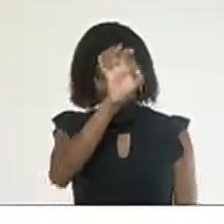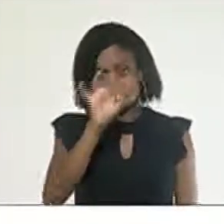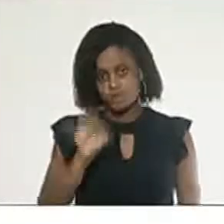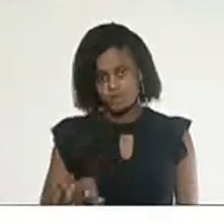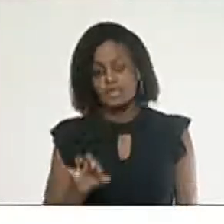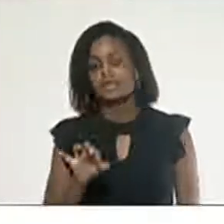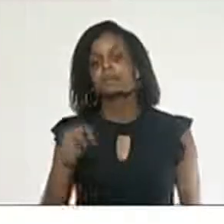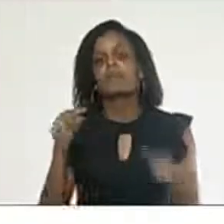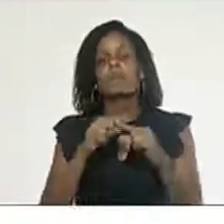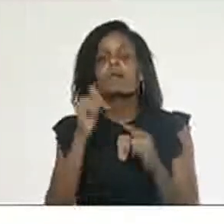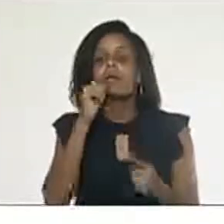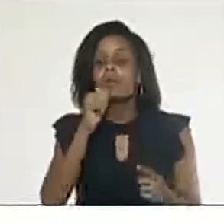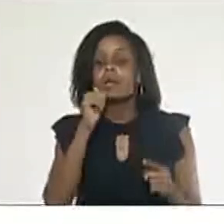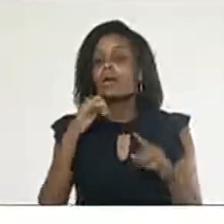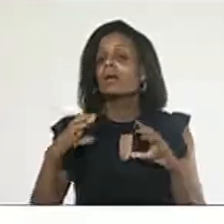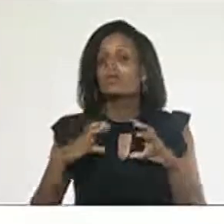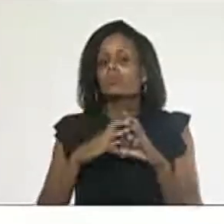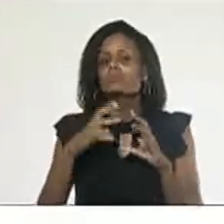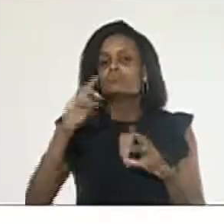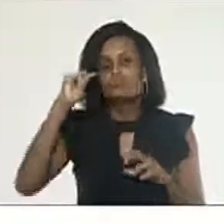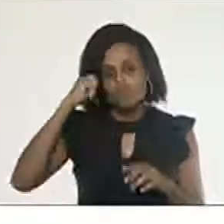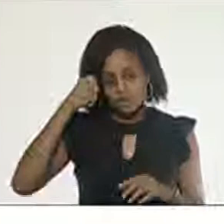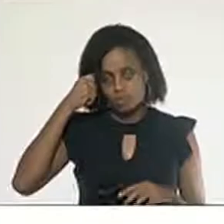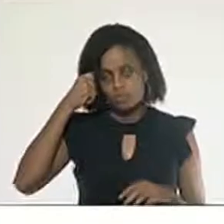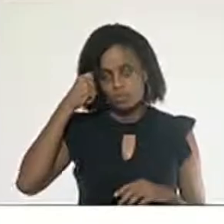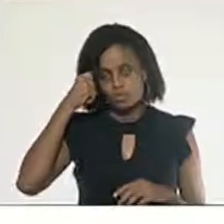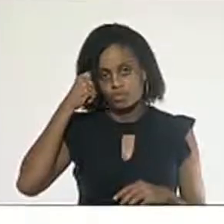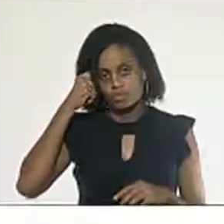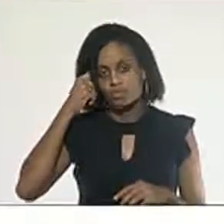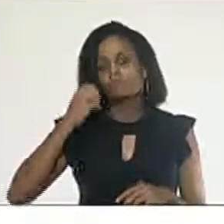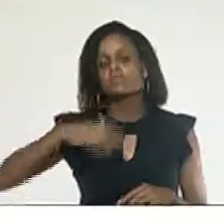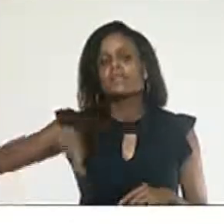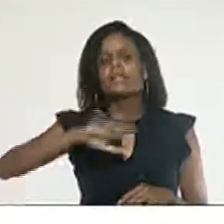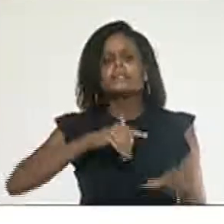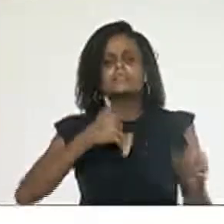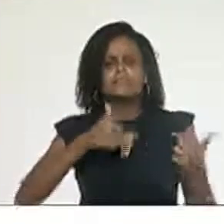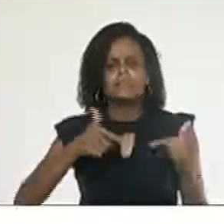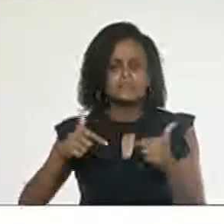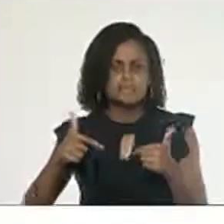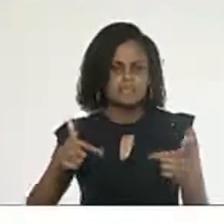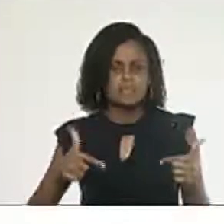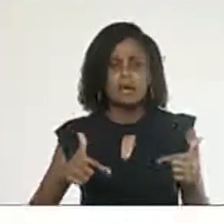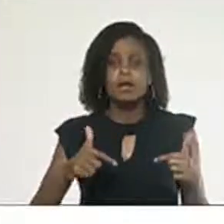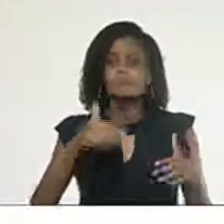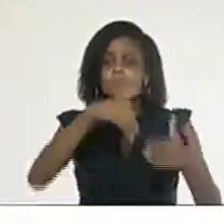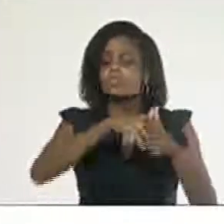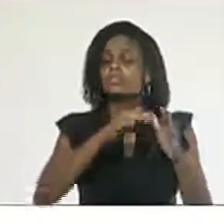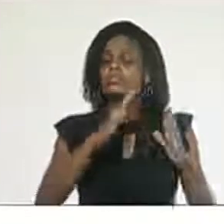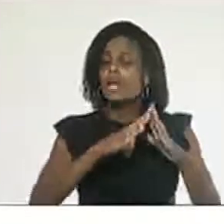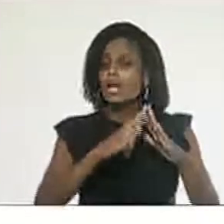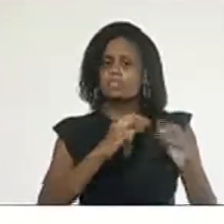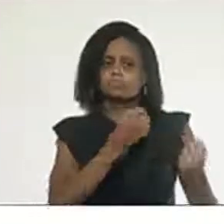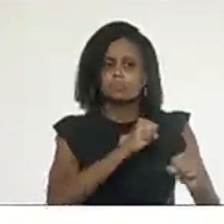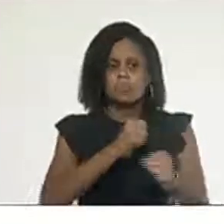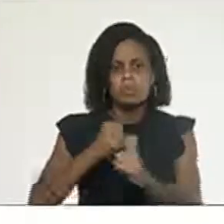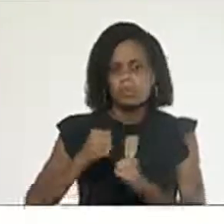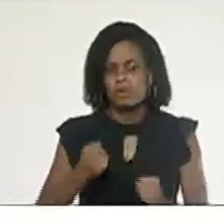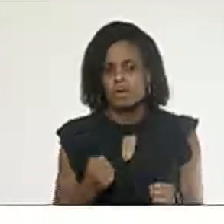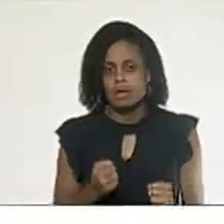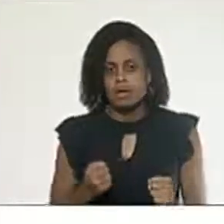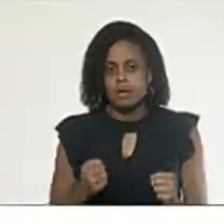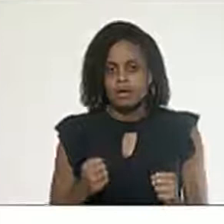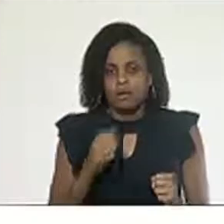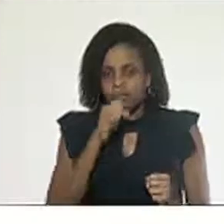são de mulheres negras, que em geral são trabalhadoras domésticas. Essas